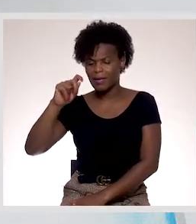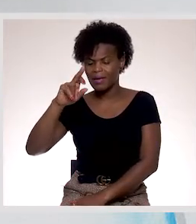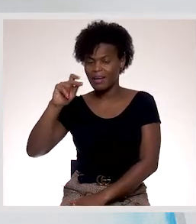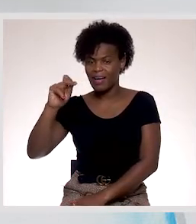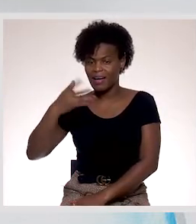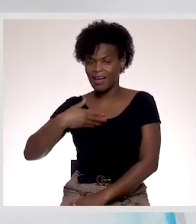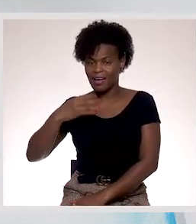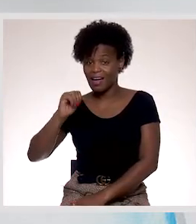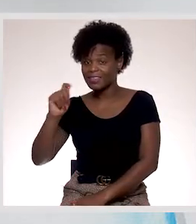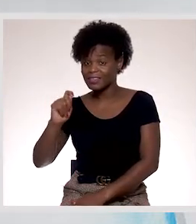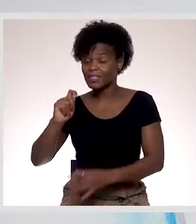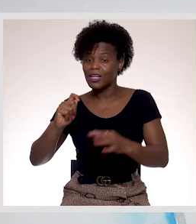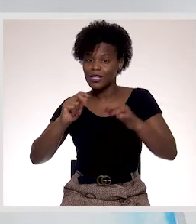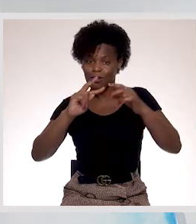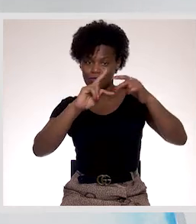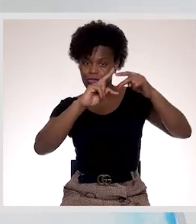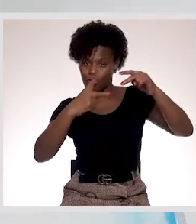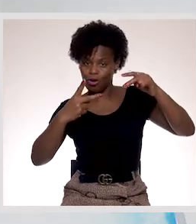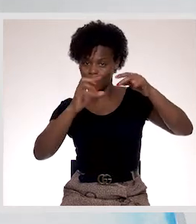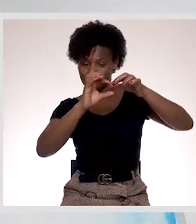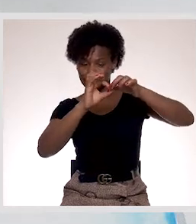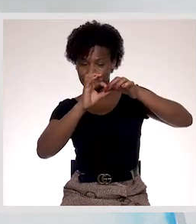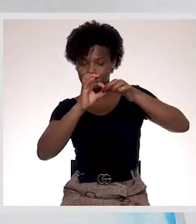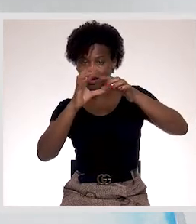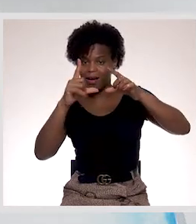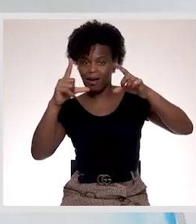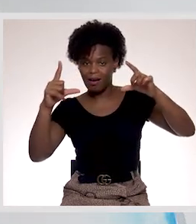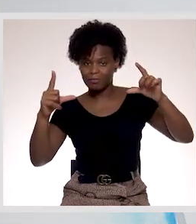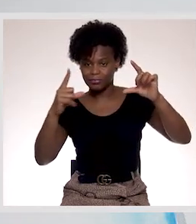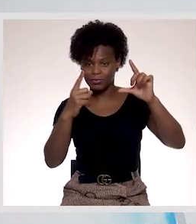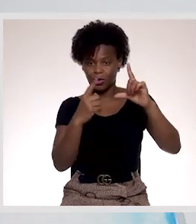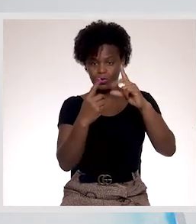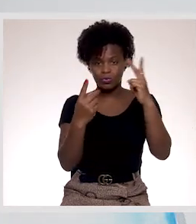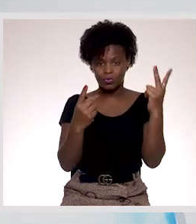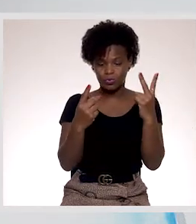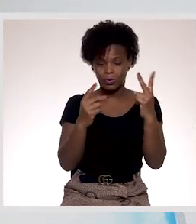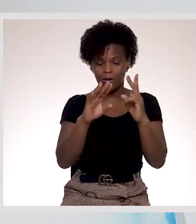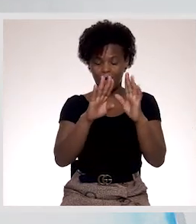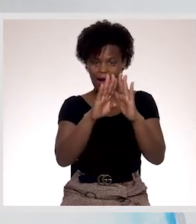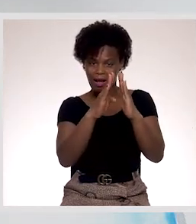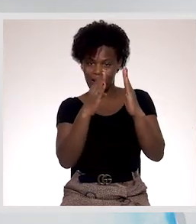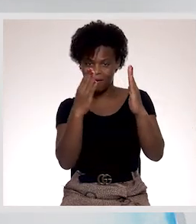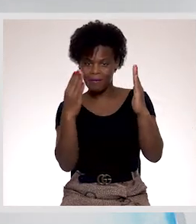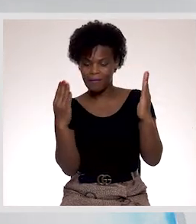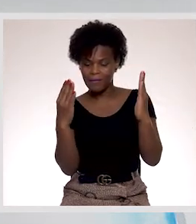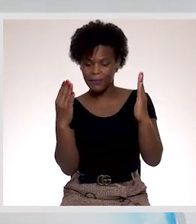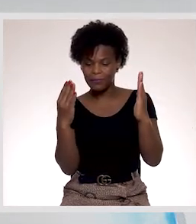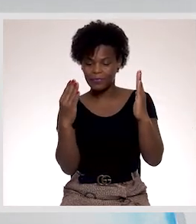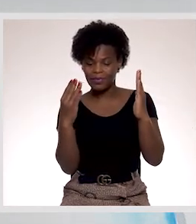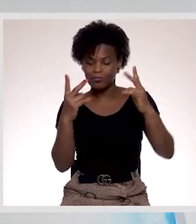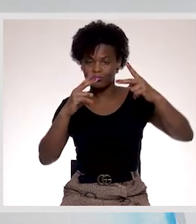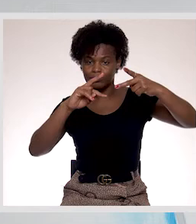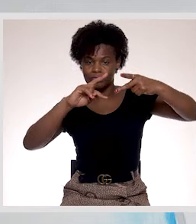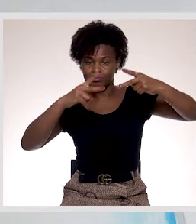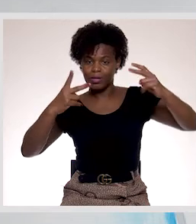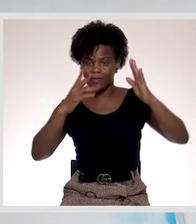aqui uma cadeia polinucleotídica, temos aqui a outra cadeia polinucleotídica. No entanto, ao abrirem-se, estas cadeias vão